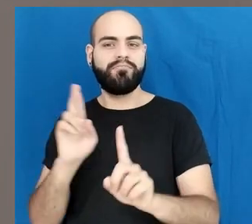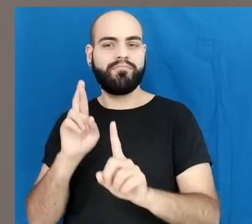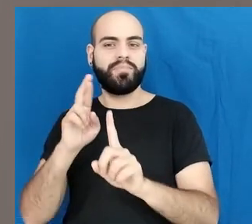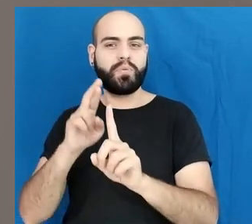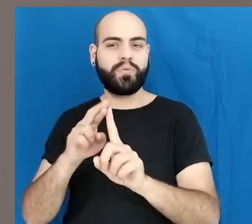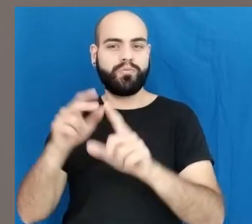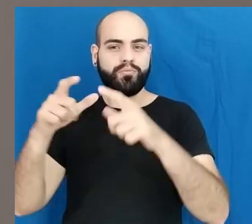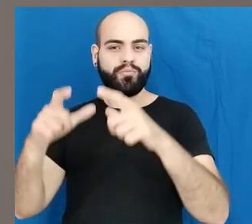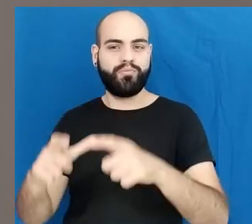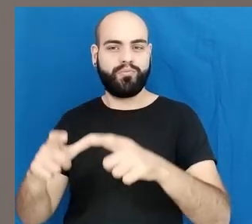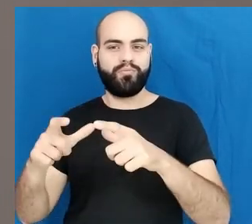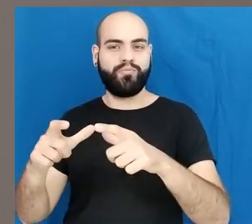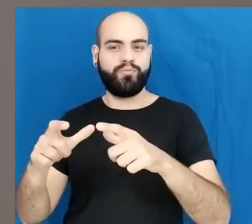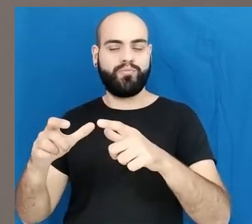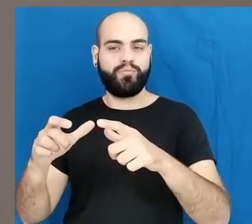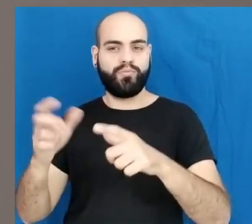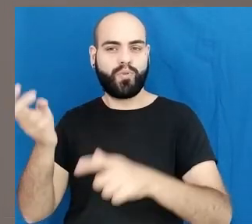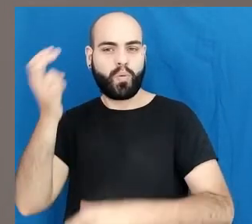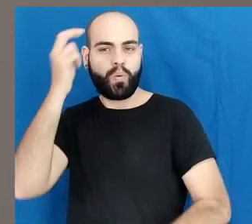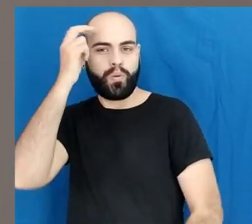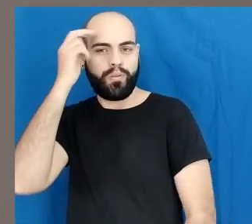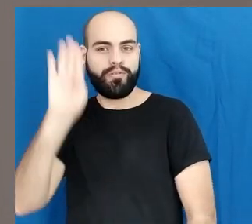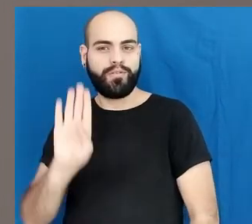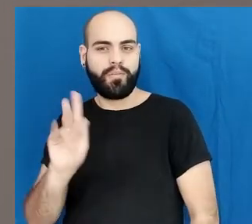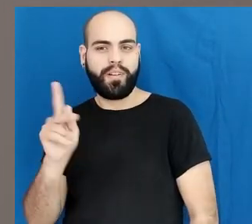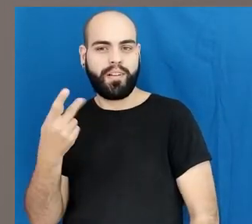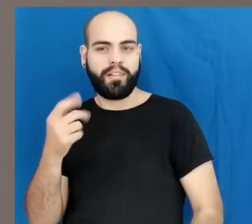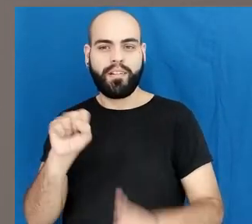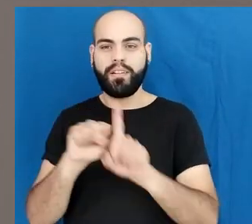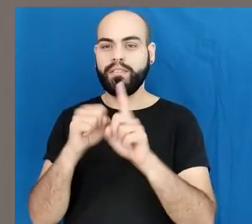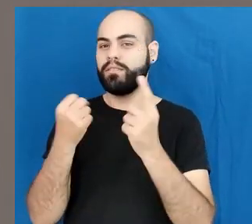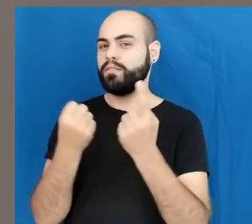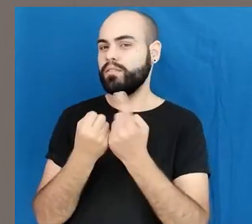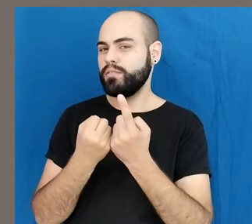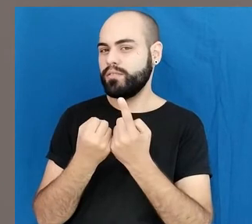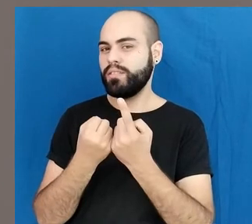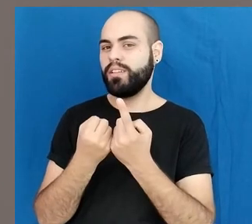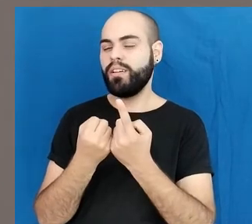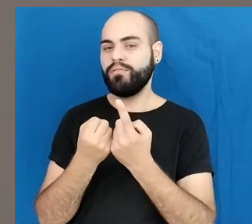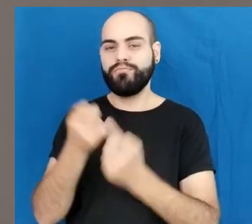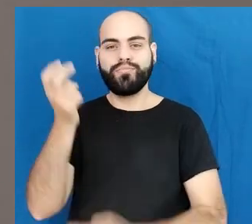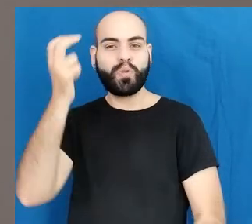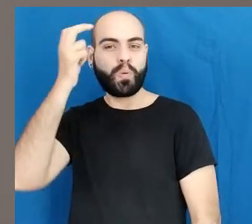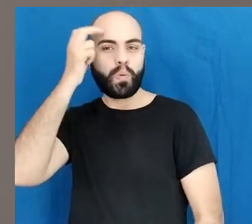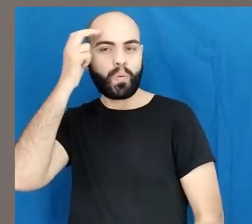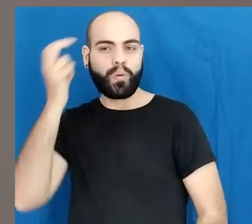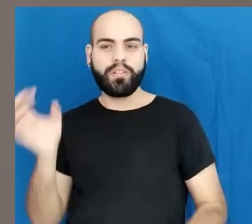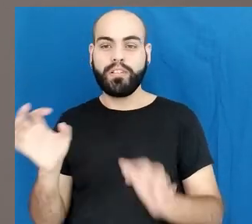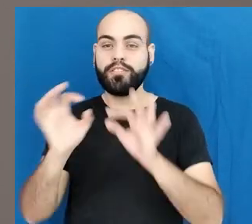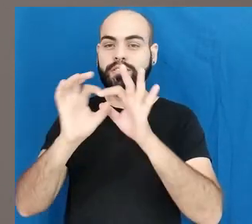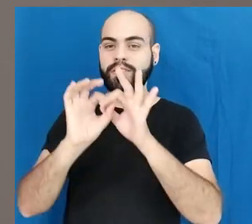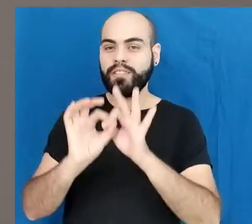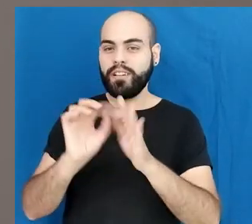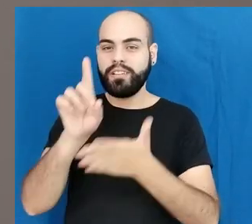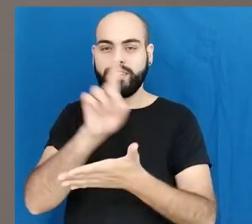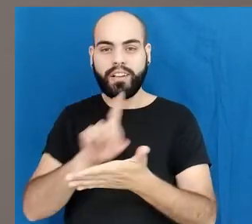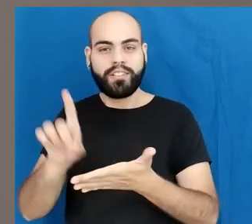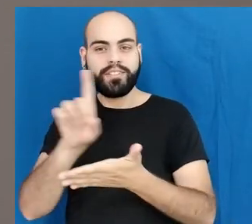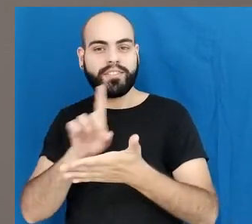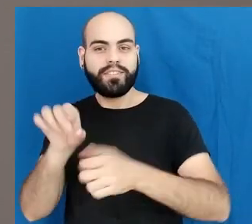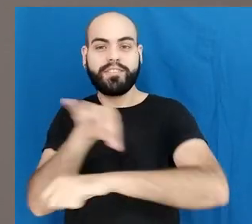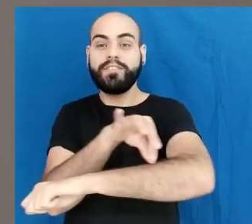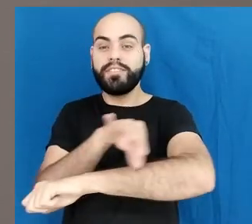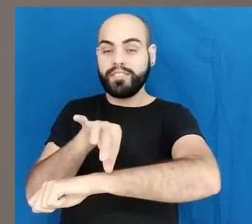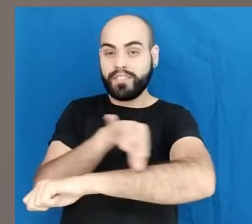que ela está representando um espaço cultural em Belo Horizonte, social e cultural,